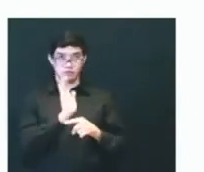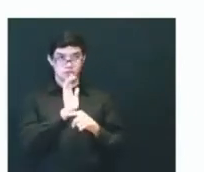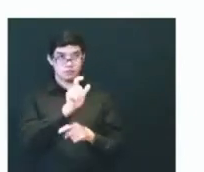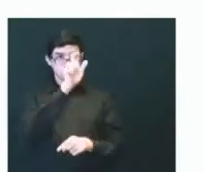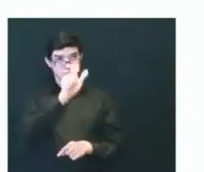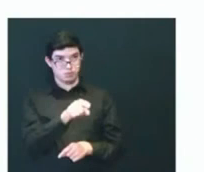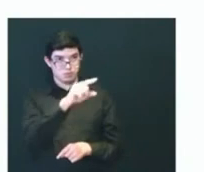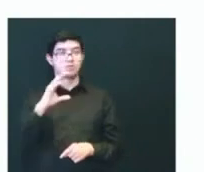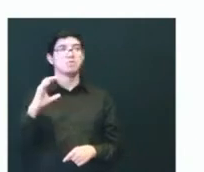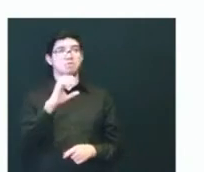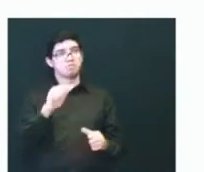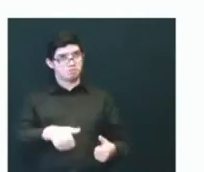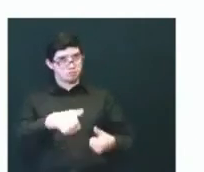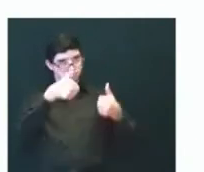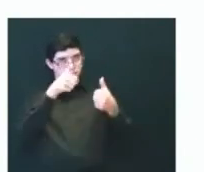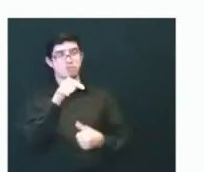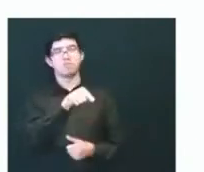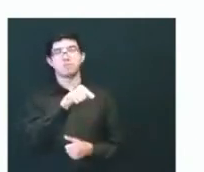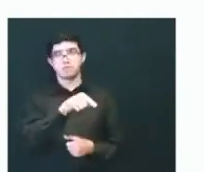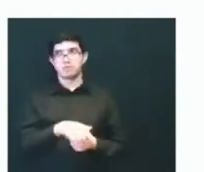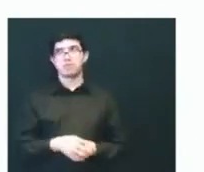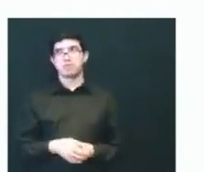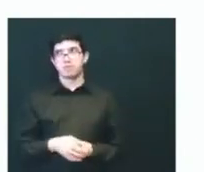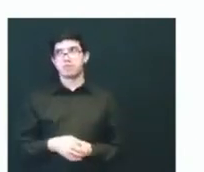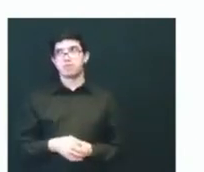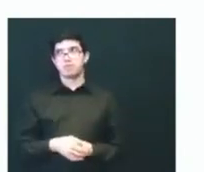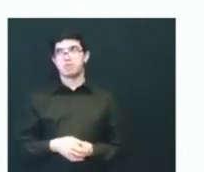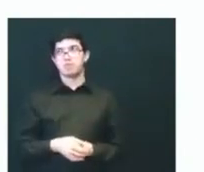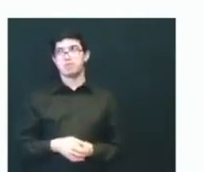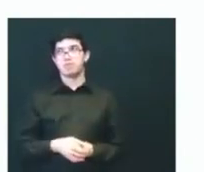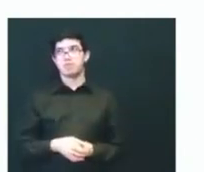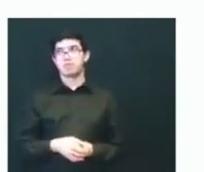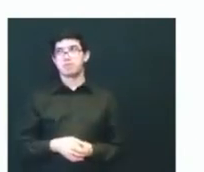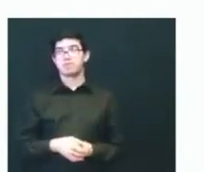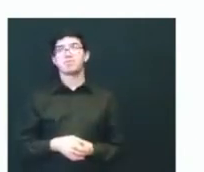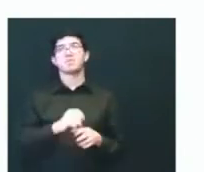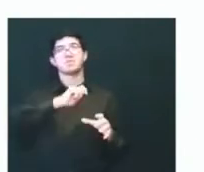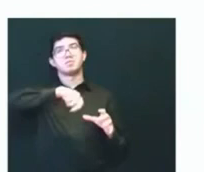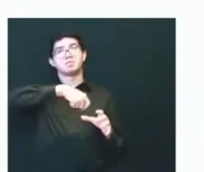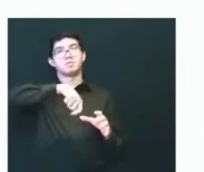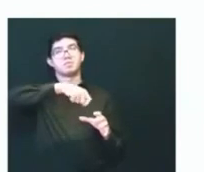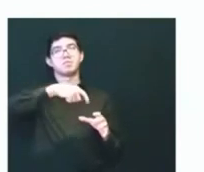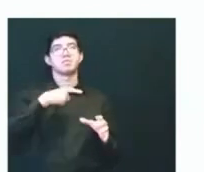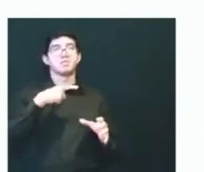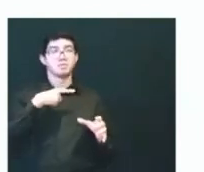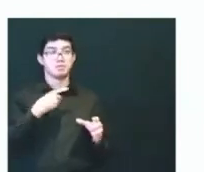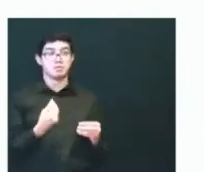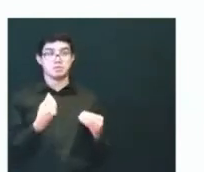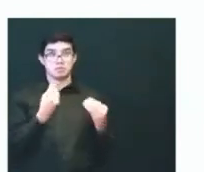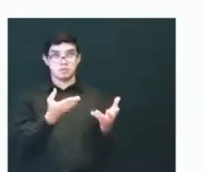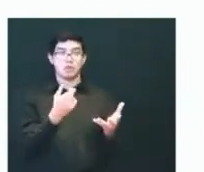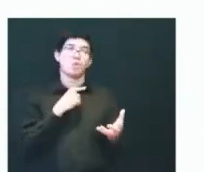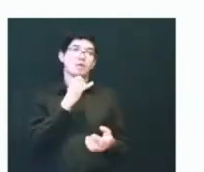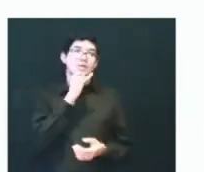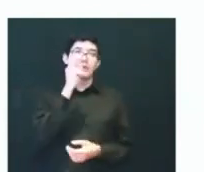pacientes relatam que melhoram também com quando coloca essas receitas em práticas. Por exemplo, náusea